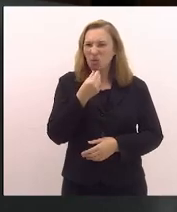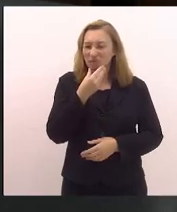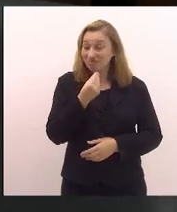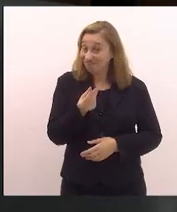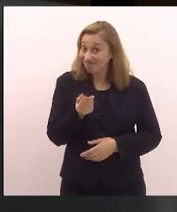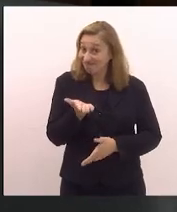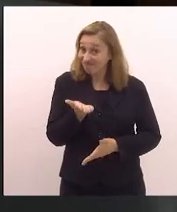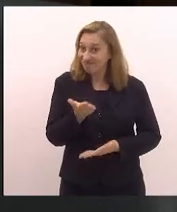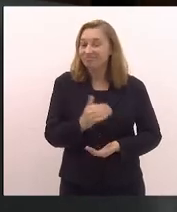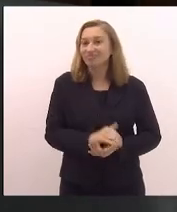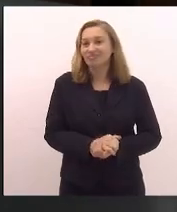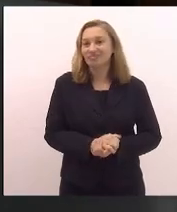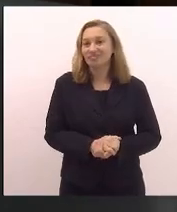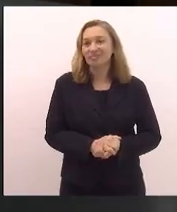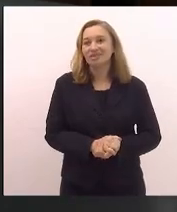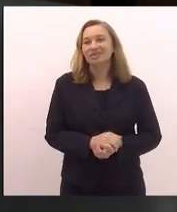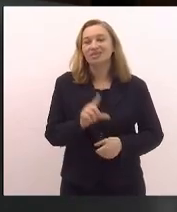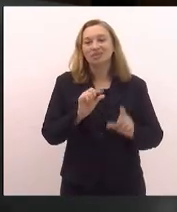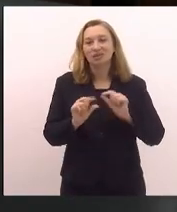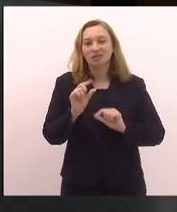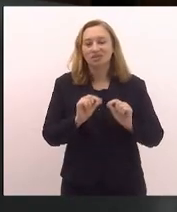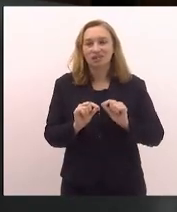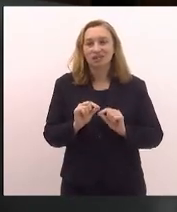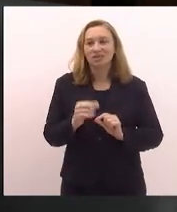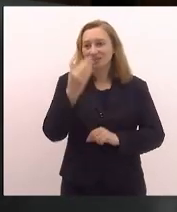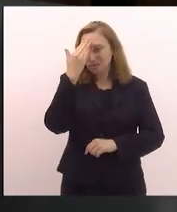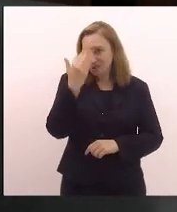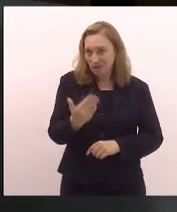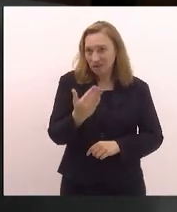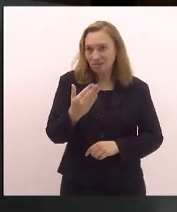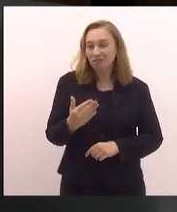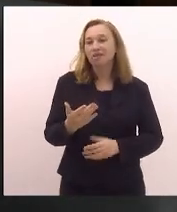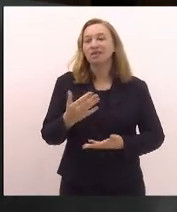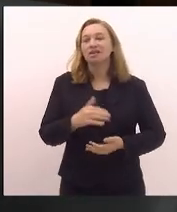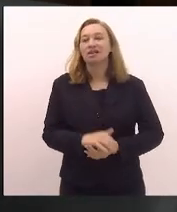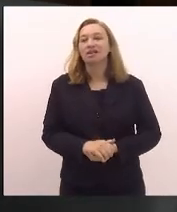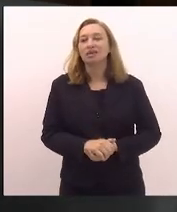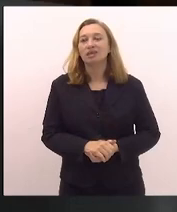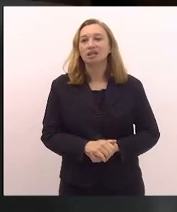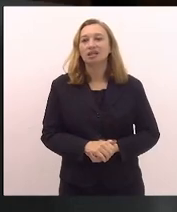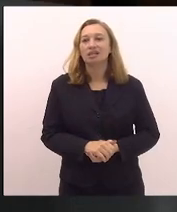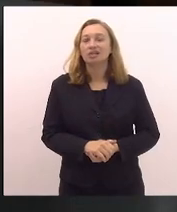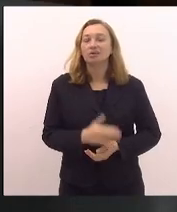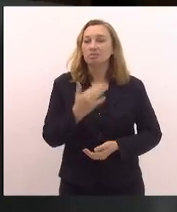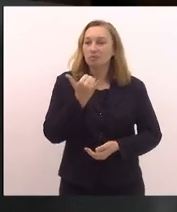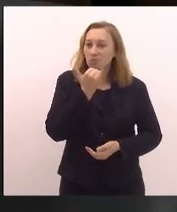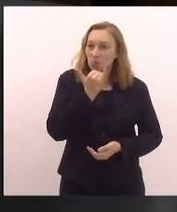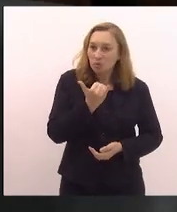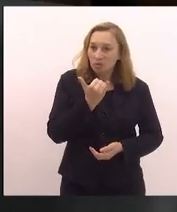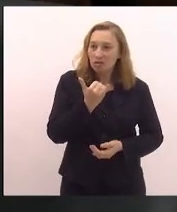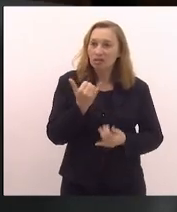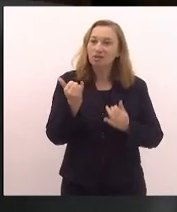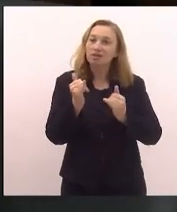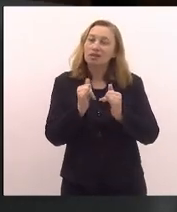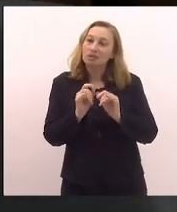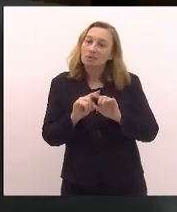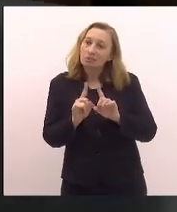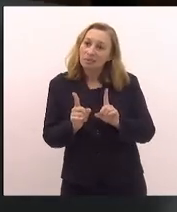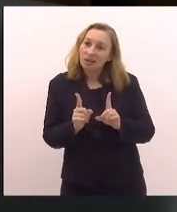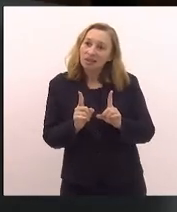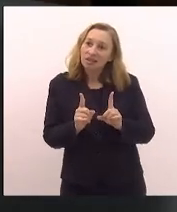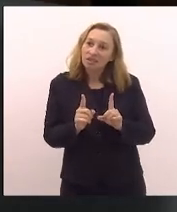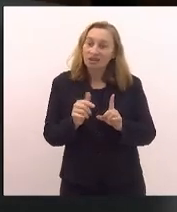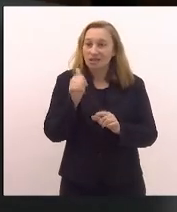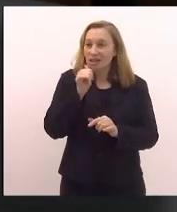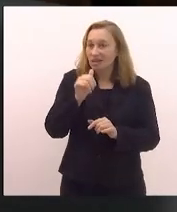homens. Que foram nomeados. Enfim, muito obrigada, te agradeço. Queria pedir perdão pela informalidade, mas a senhora,